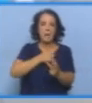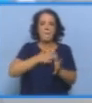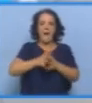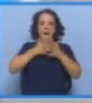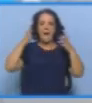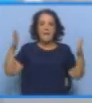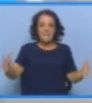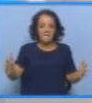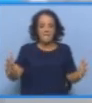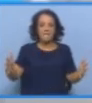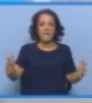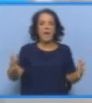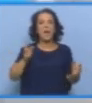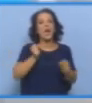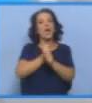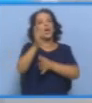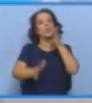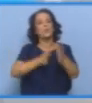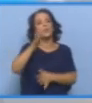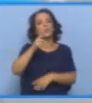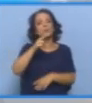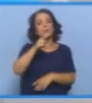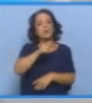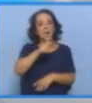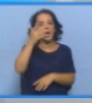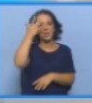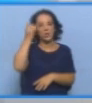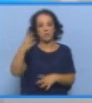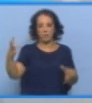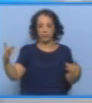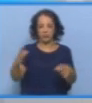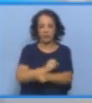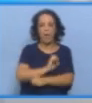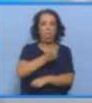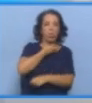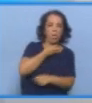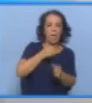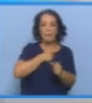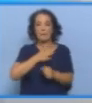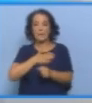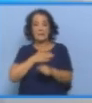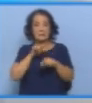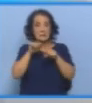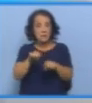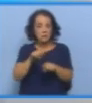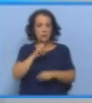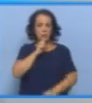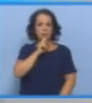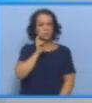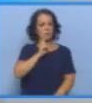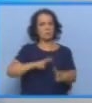setores básicos da indústria em Setúbal, do flagelo do encerramento de empresas. Foi aí que ele começou realmente a